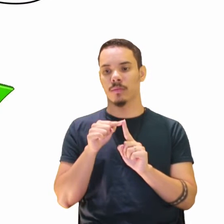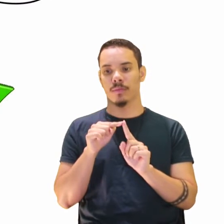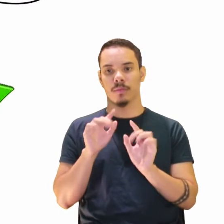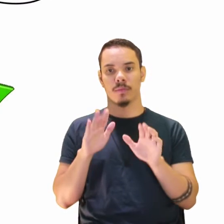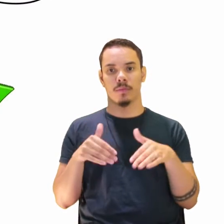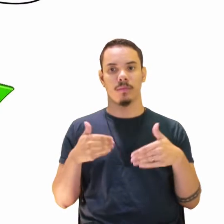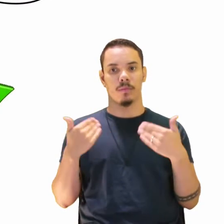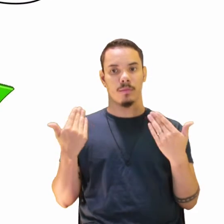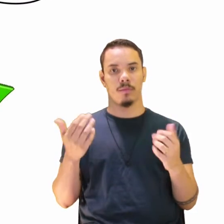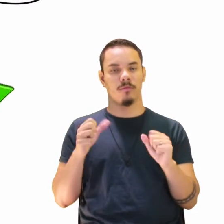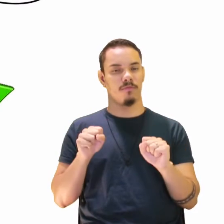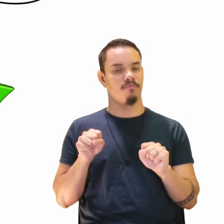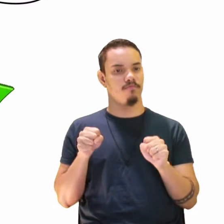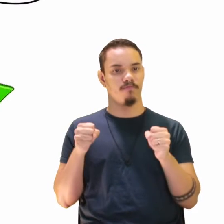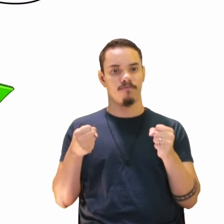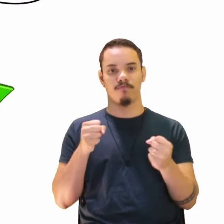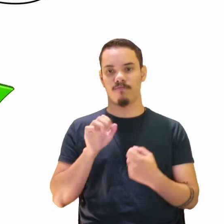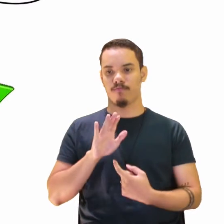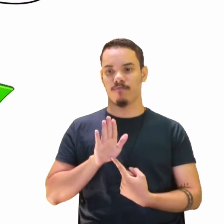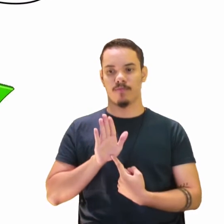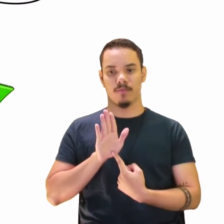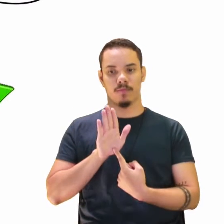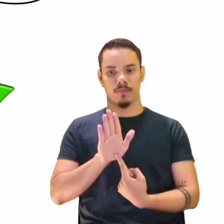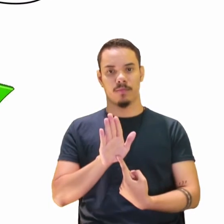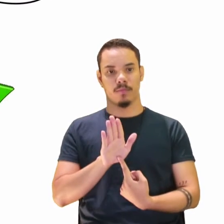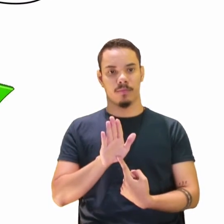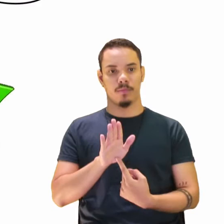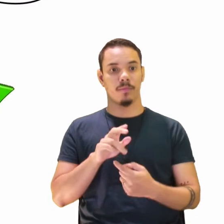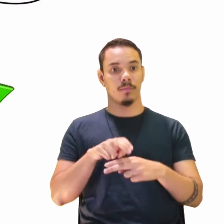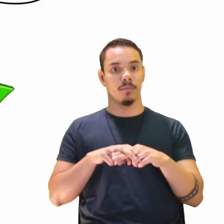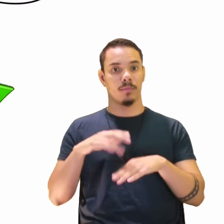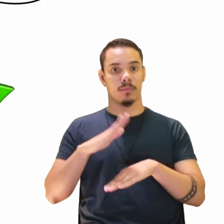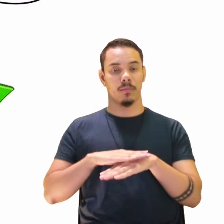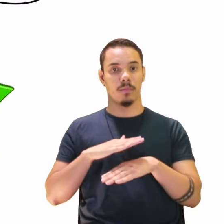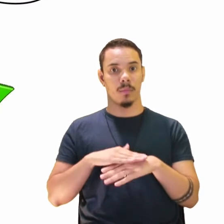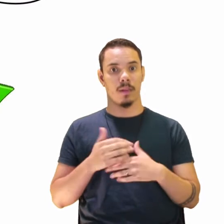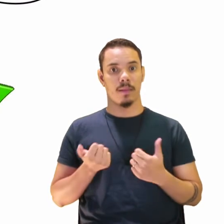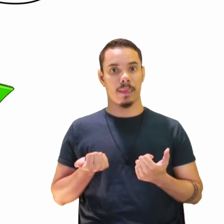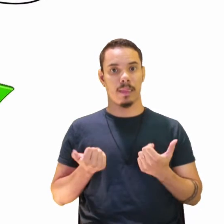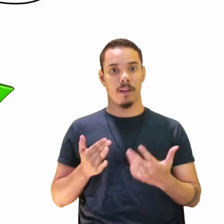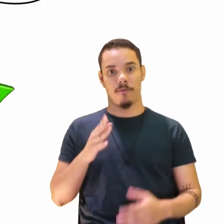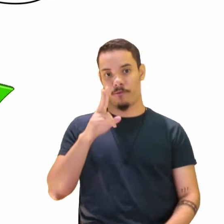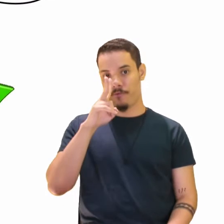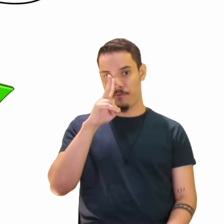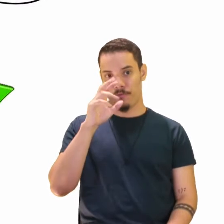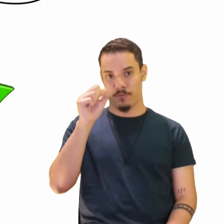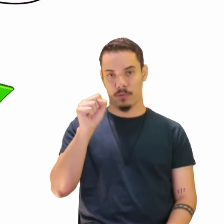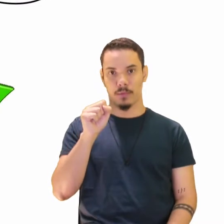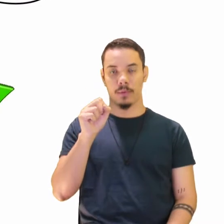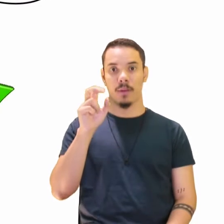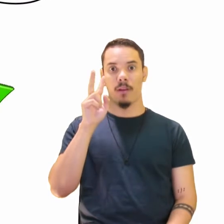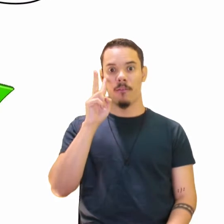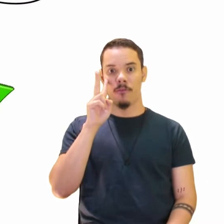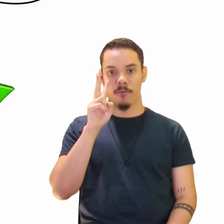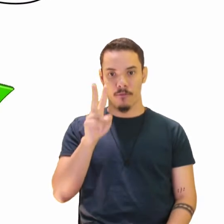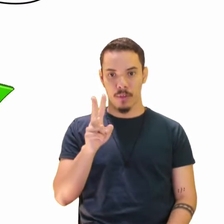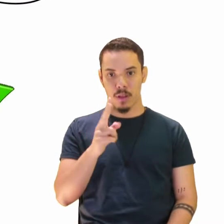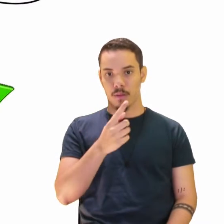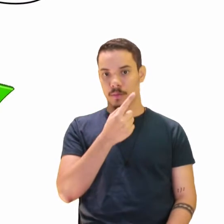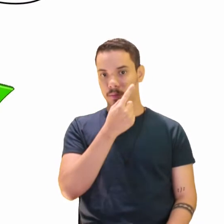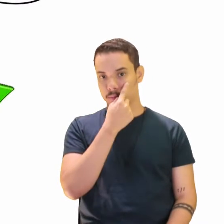De enfatizar. Isso, dá ênfase. Vi com estes